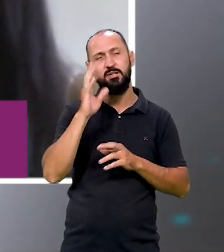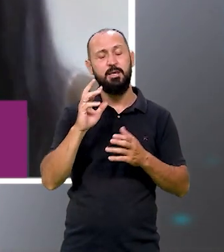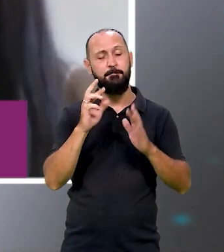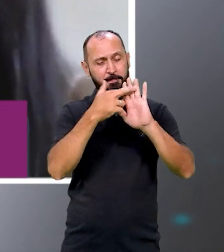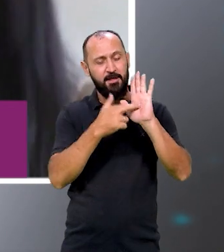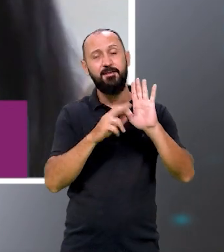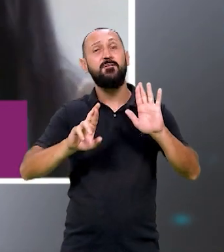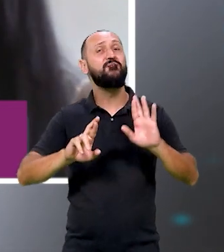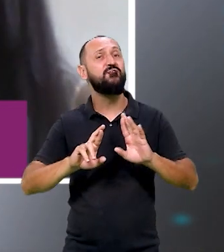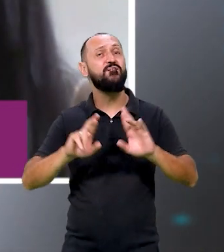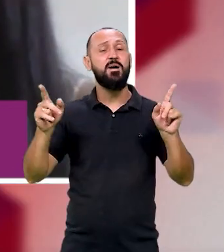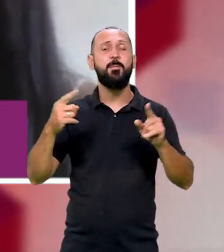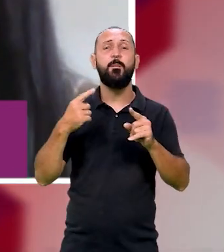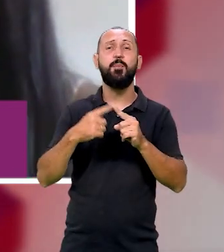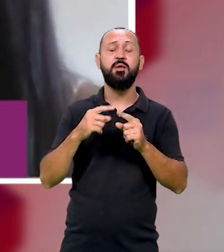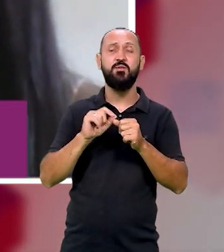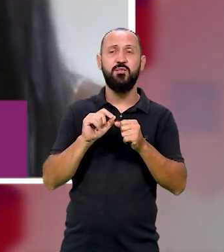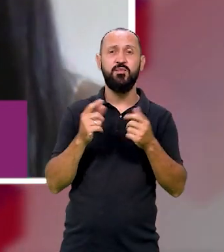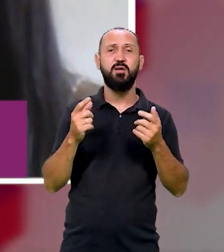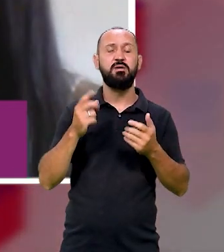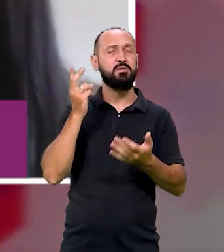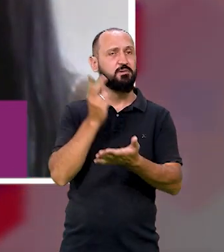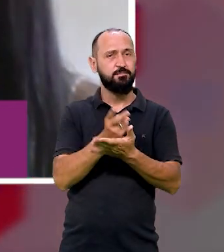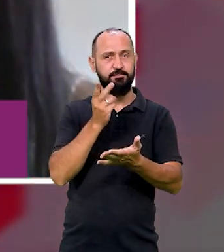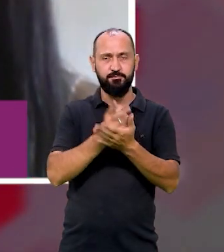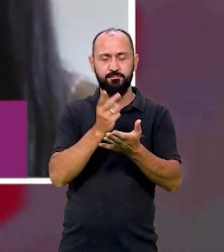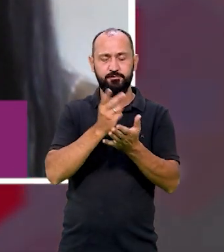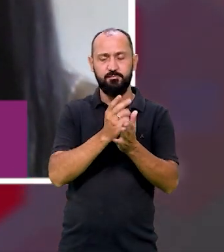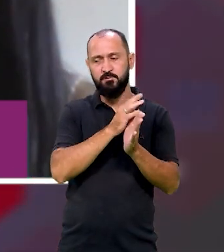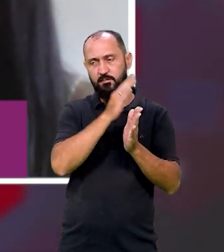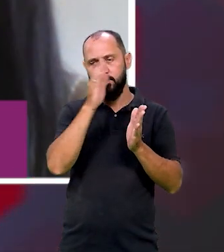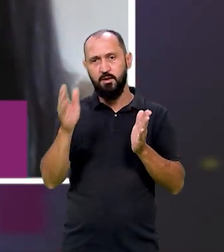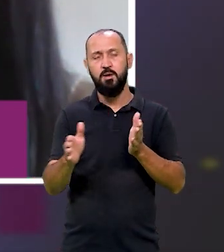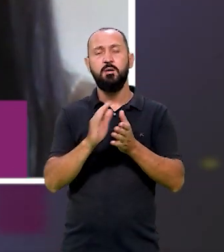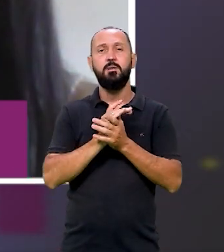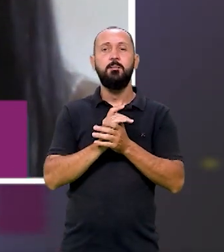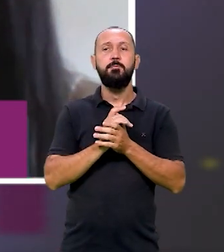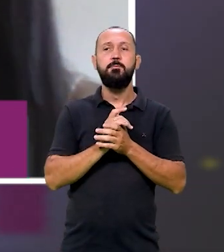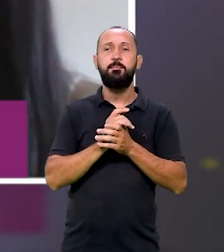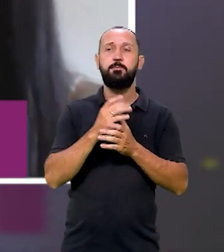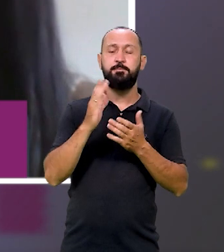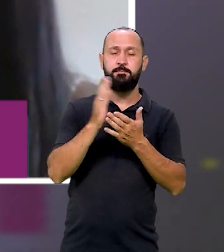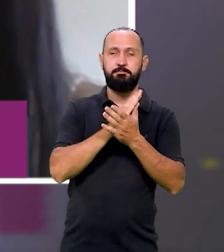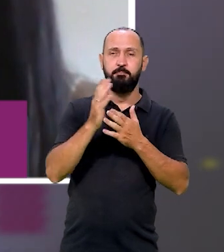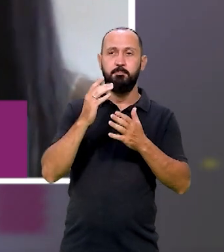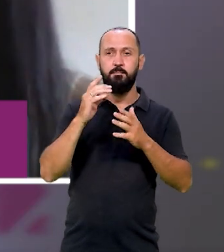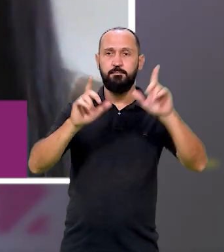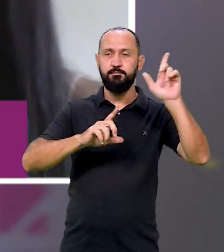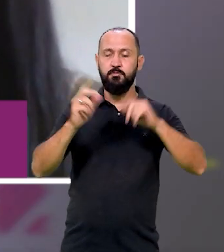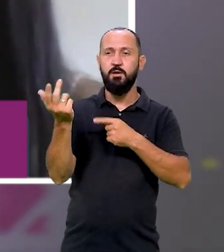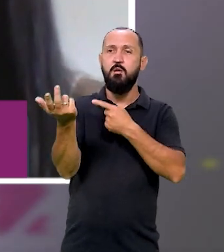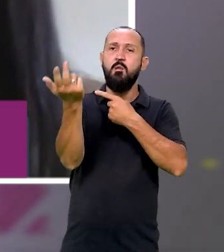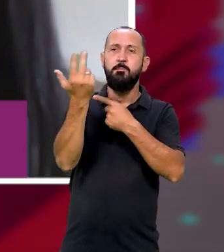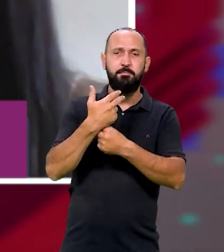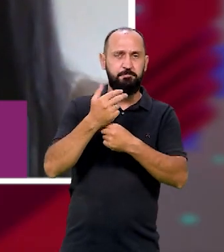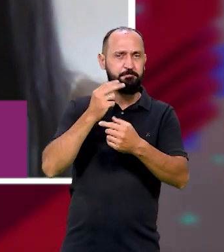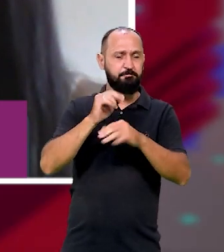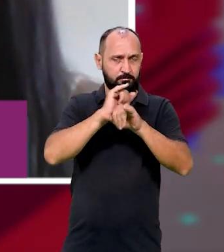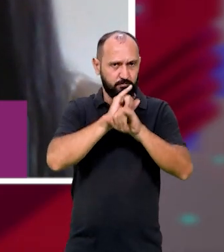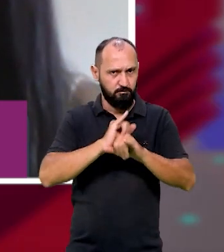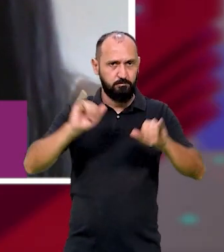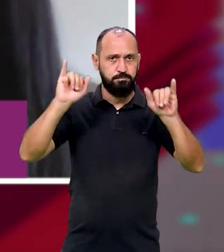acredito que uma exceção à regra, porque o TAF é realizado rotineiramente, então não Sim. são casos que vêm à mídia